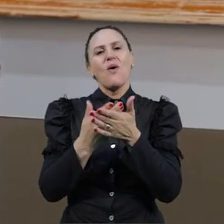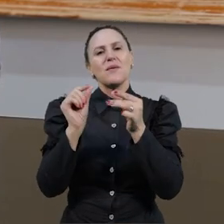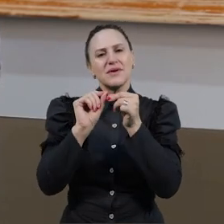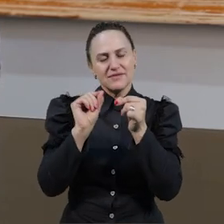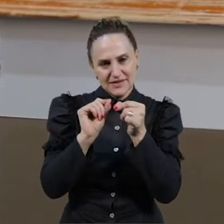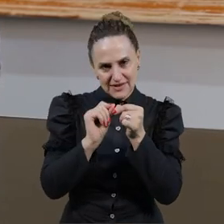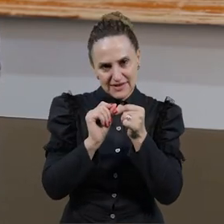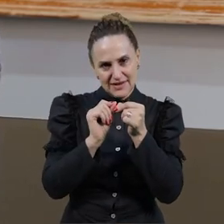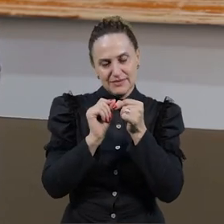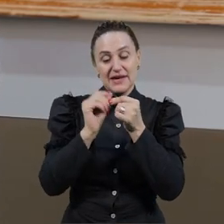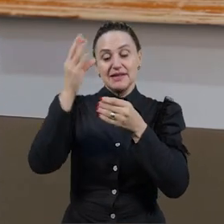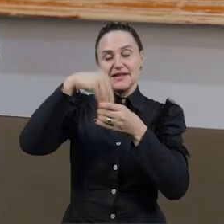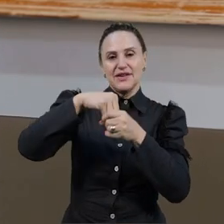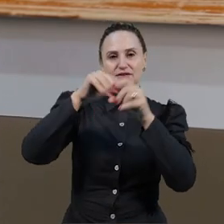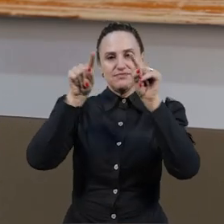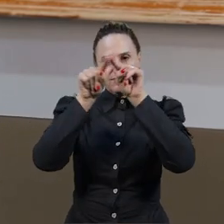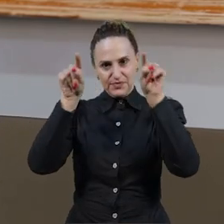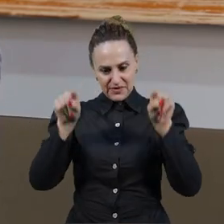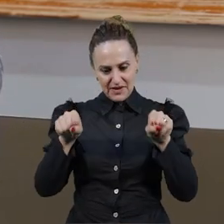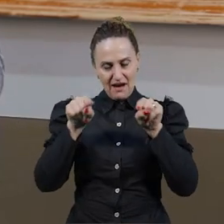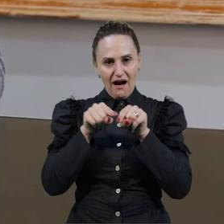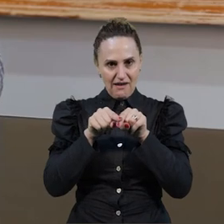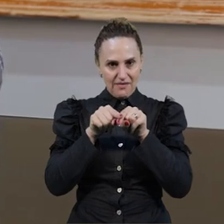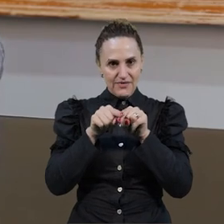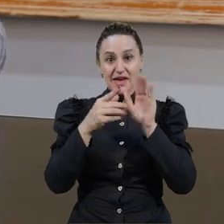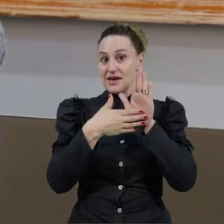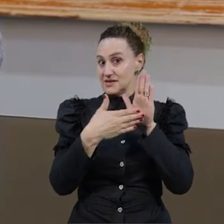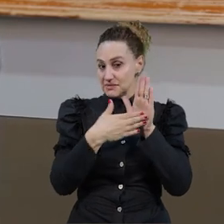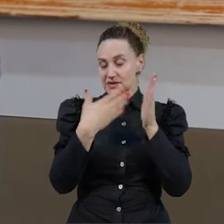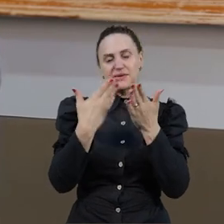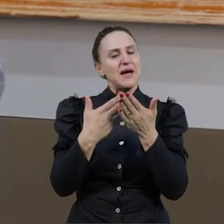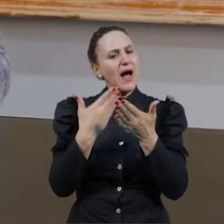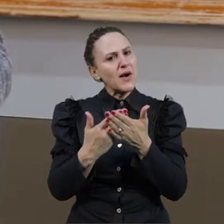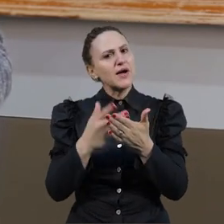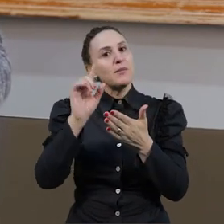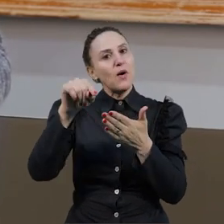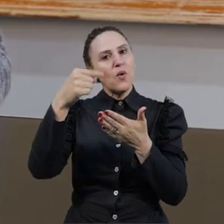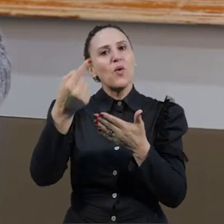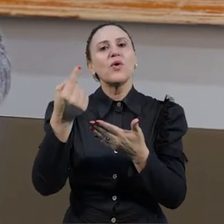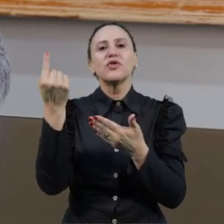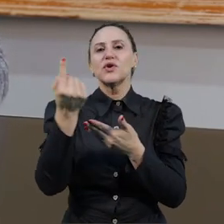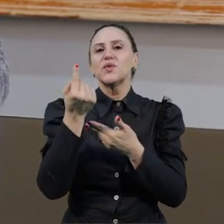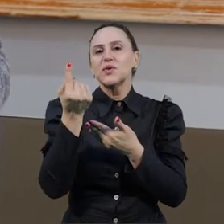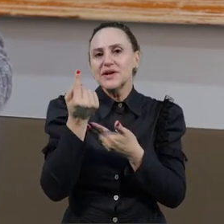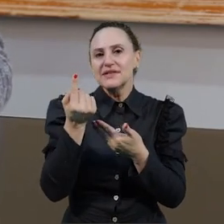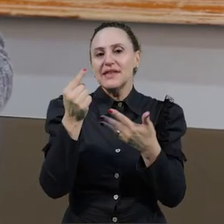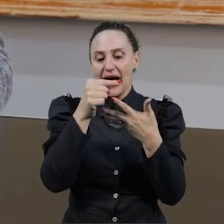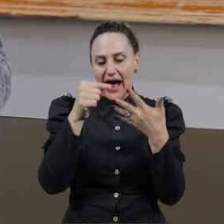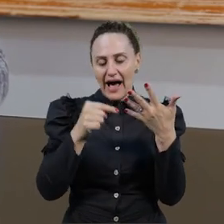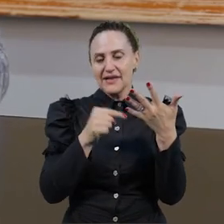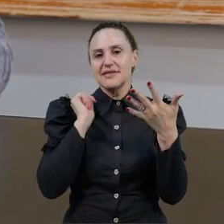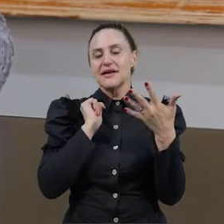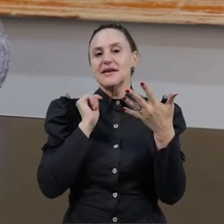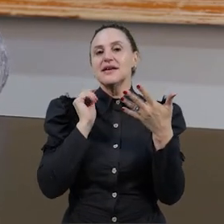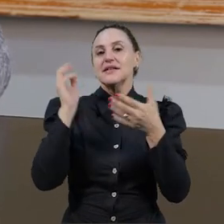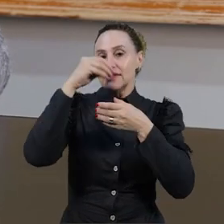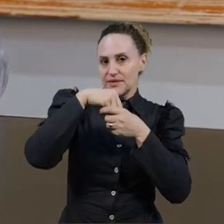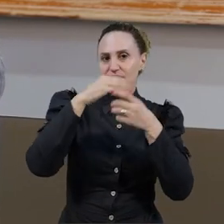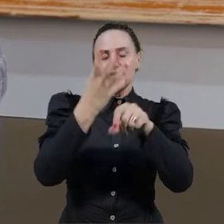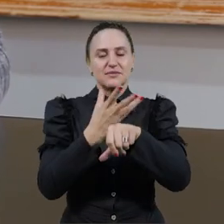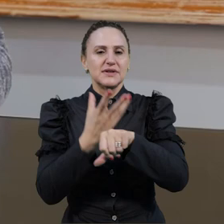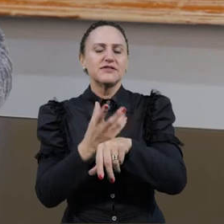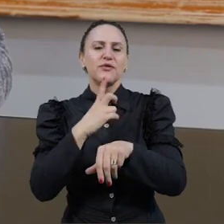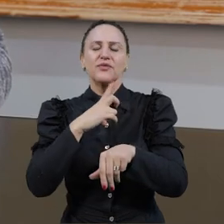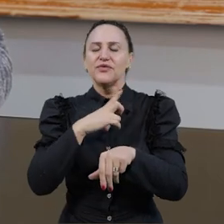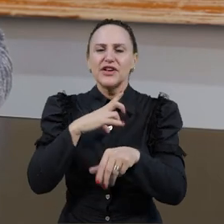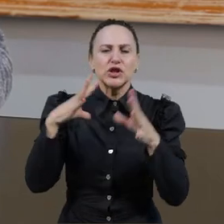da sala de aula então também o plano de aula é uma outra unidade temática nossa dentro da disciplina e que vocês vão